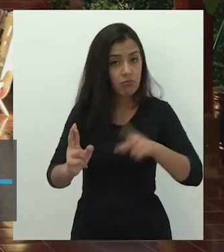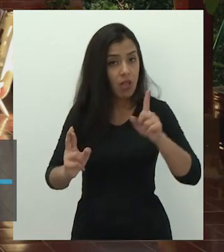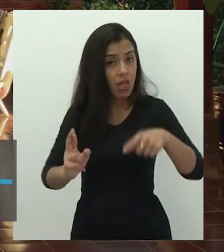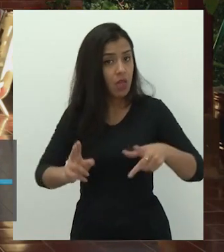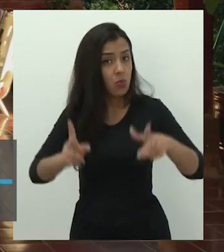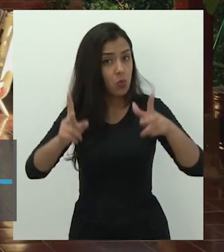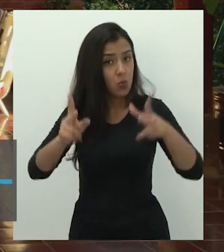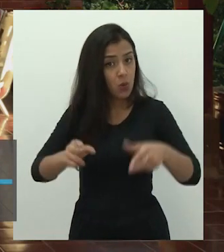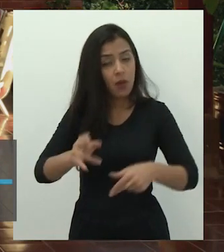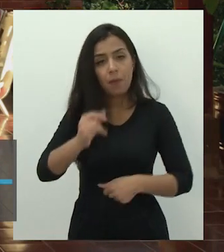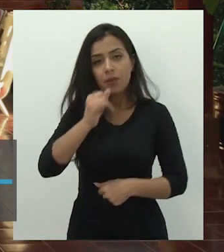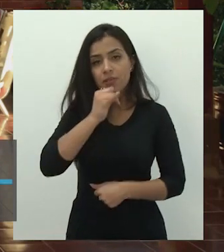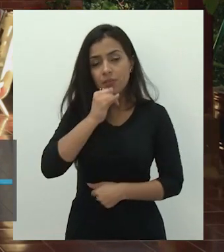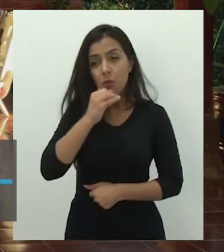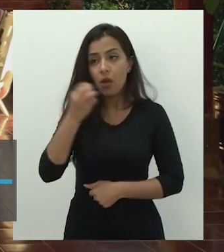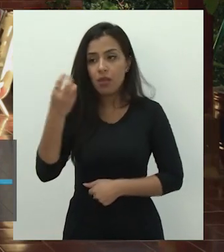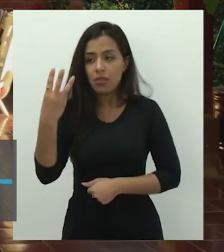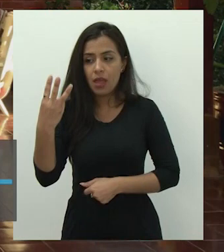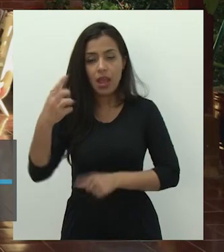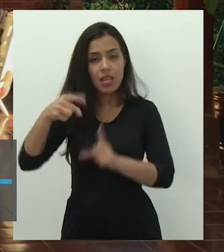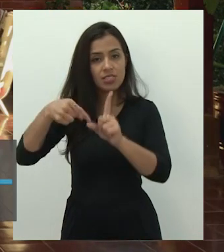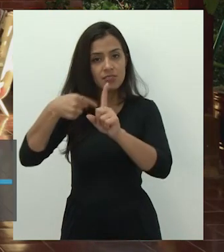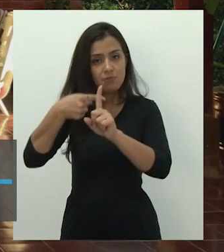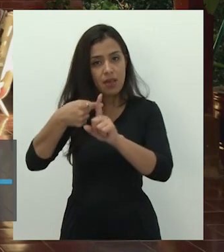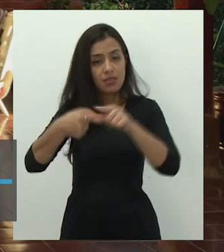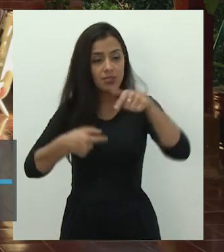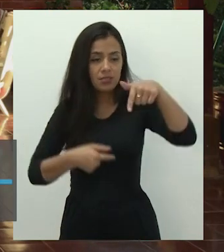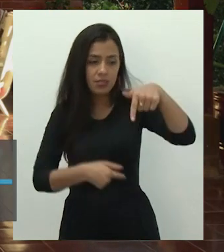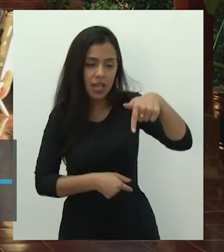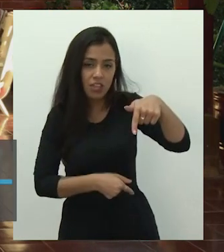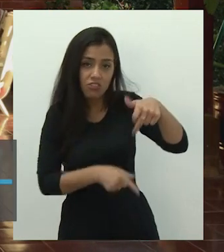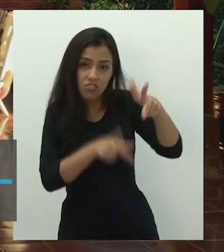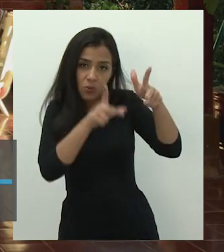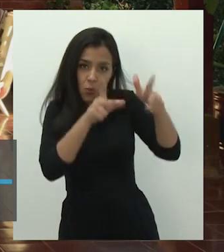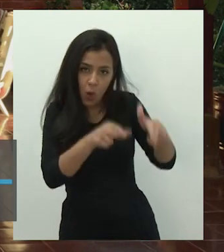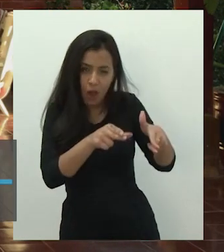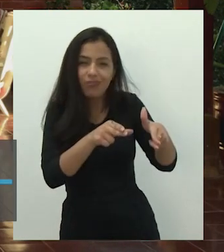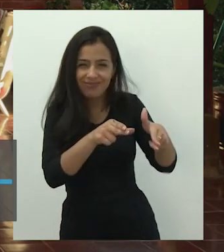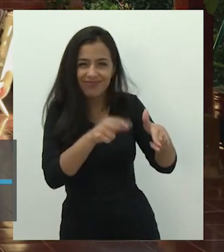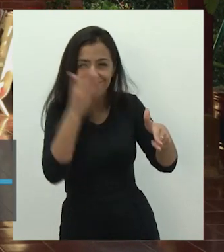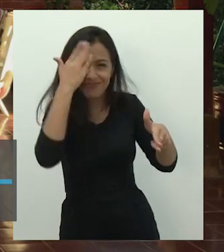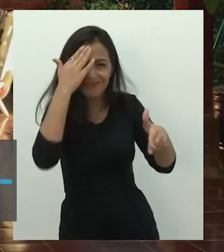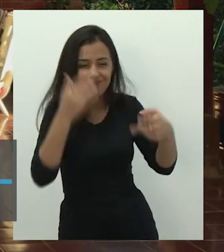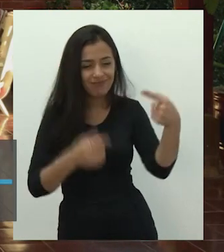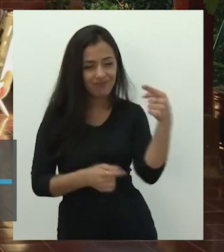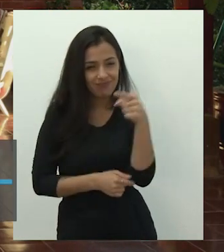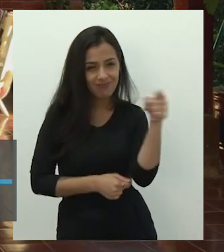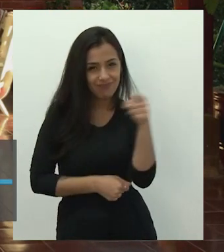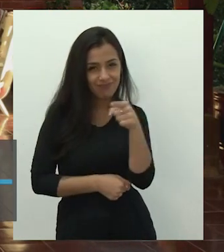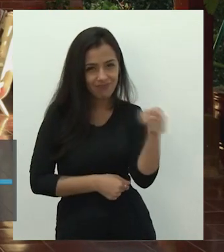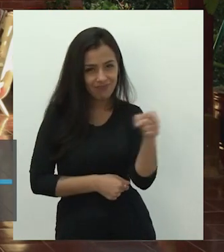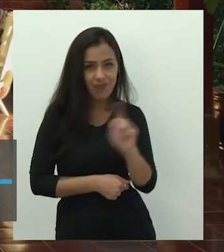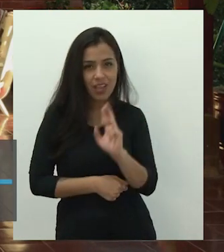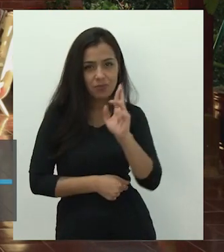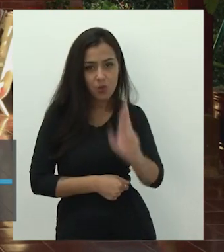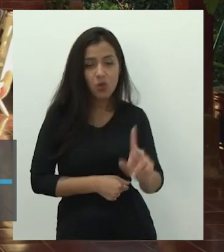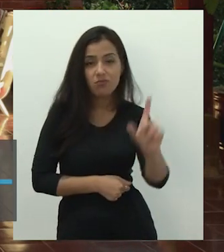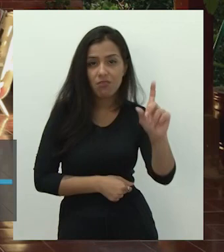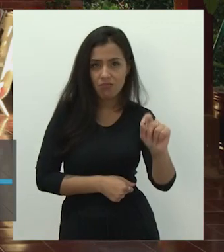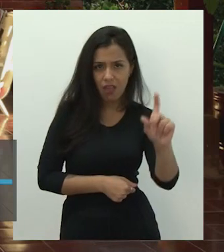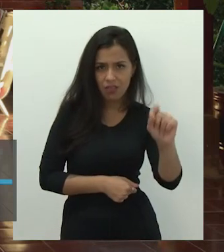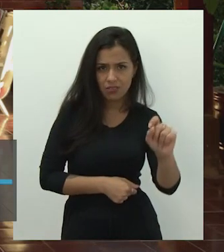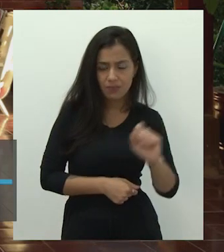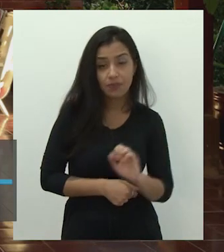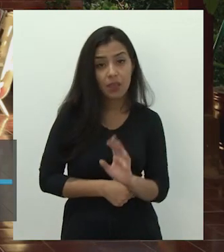escrevem 3 mais 7 igual a 10. E pronto. Mas se eles acabaram de ver que